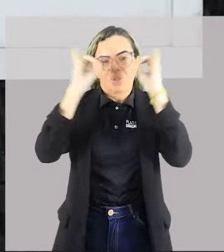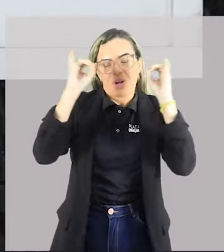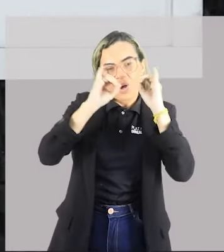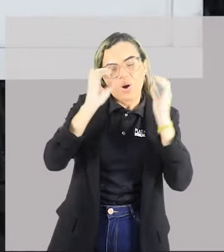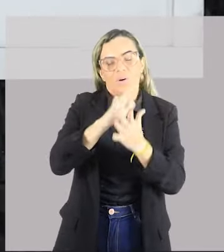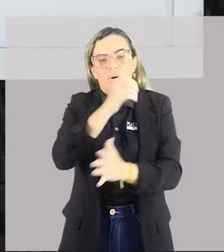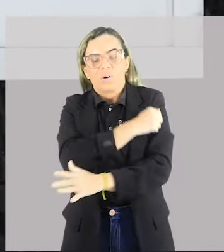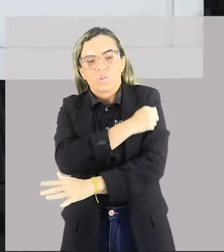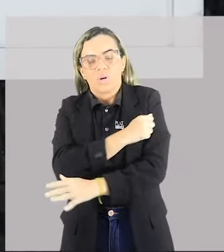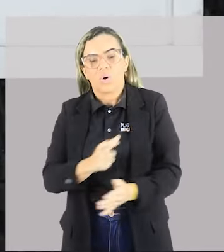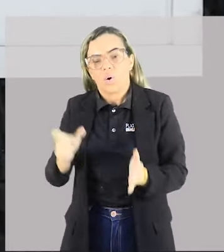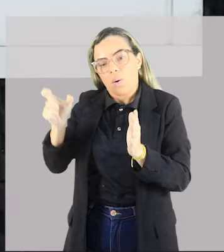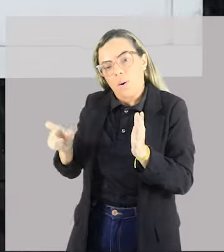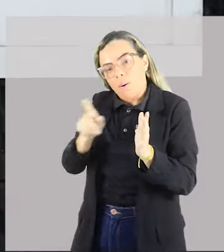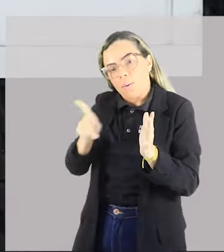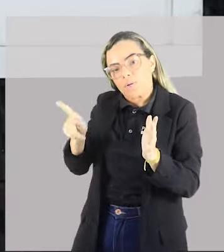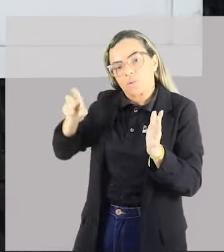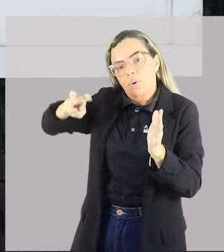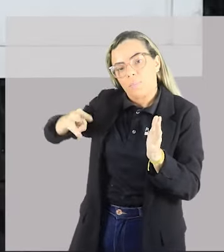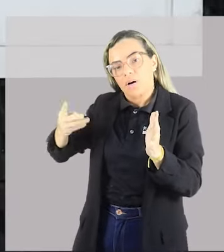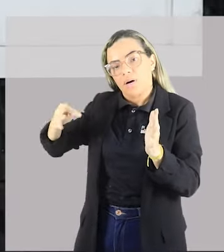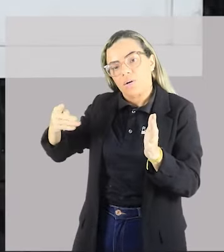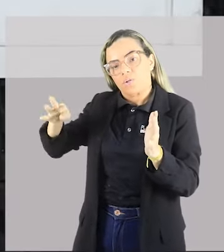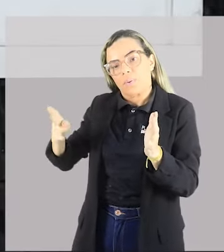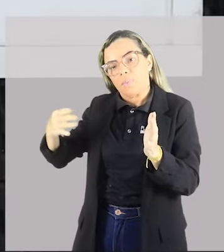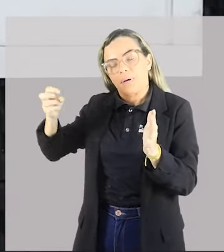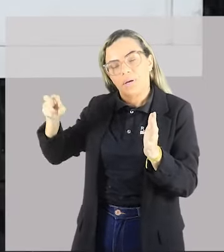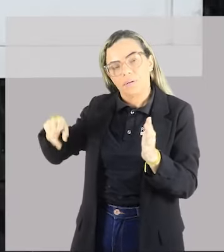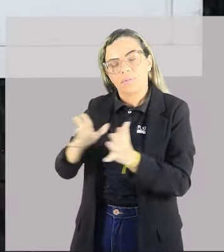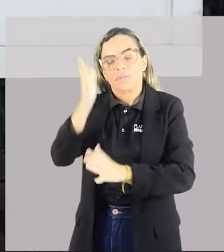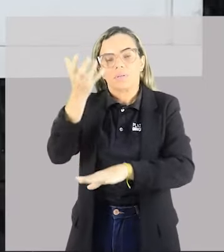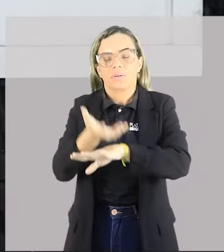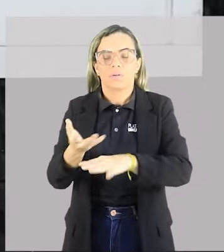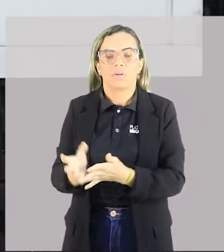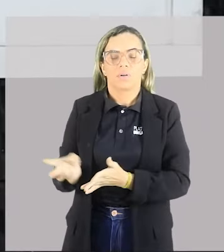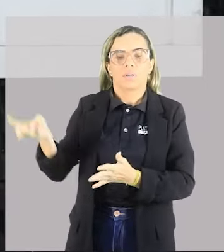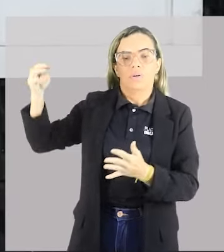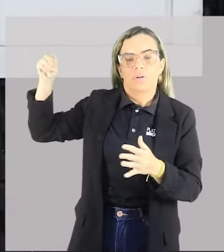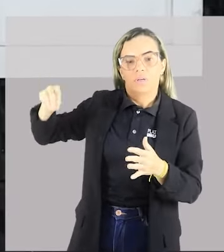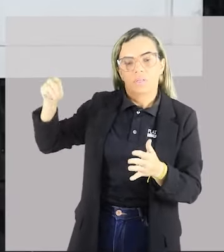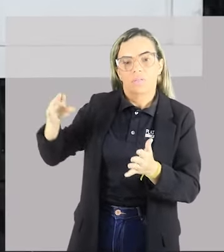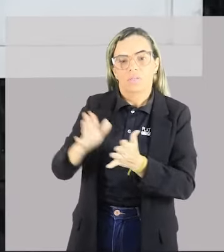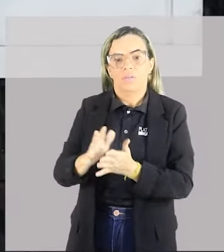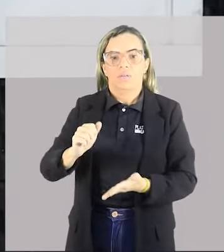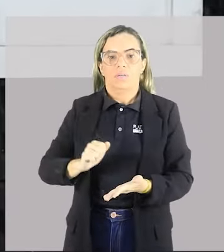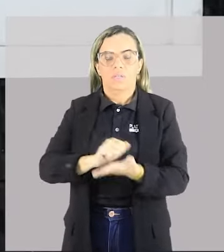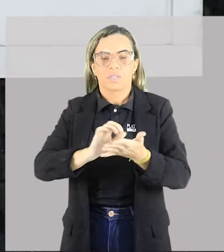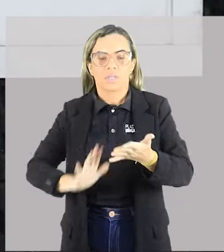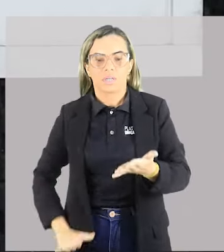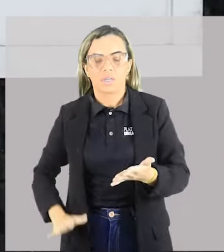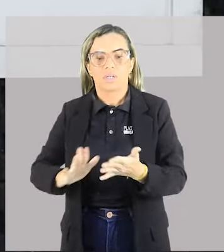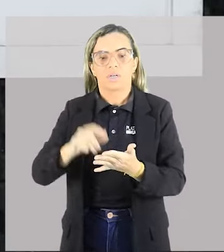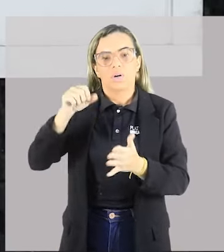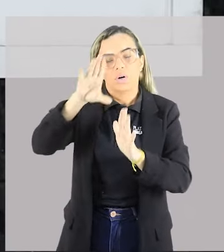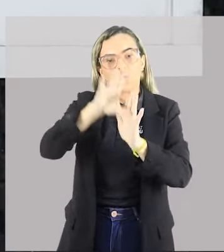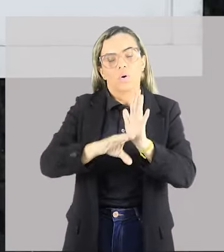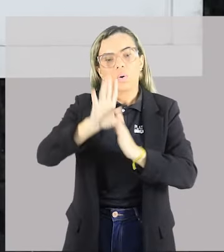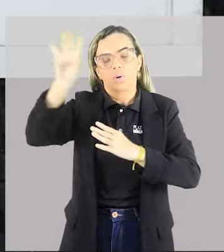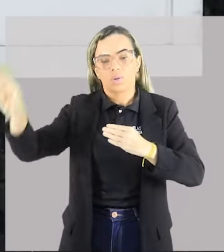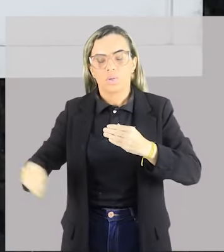Olá pessoal aqui é o professor Maron Berg professor de matemática estamos aqui nas atividades curriculares complementares